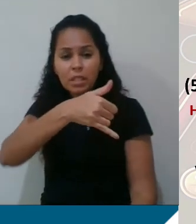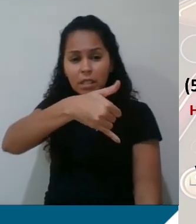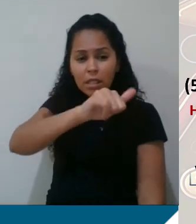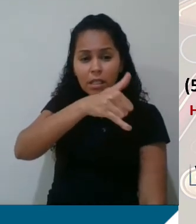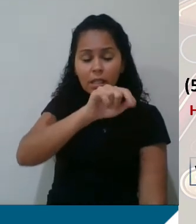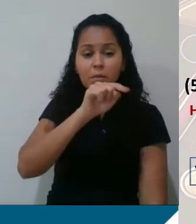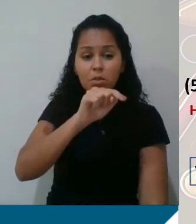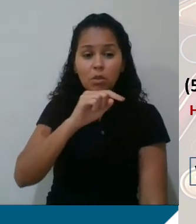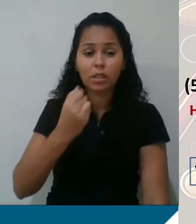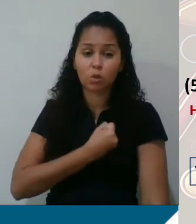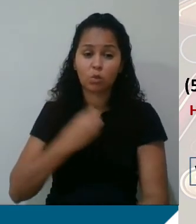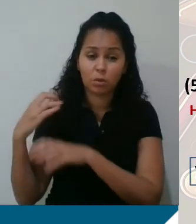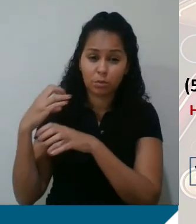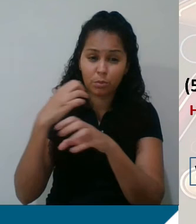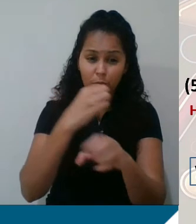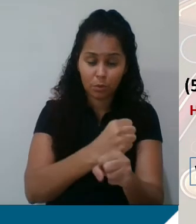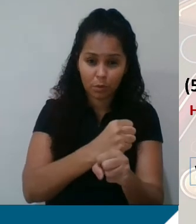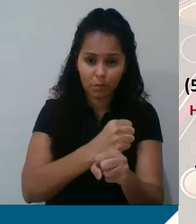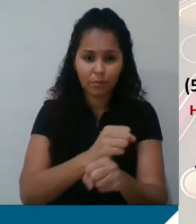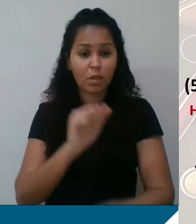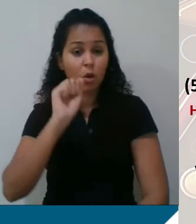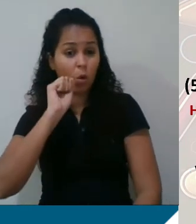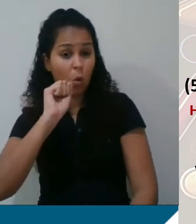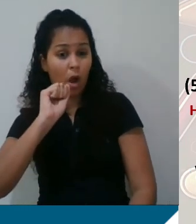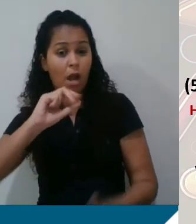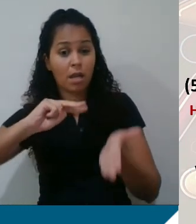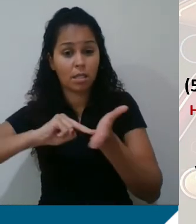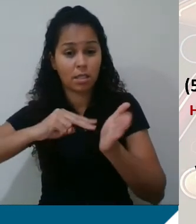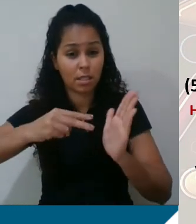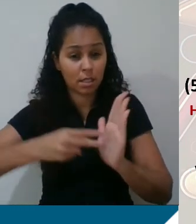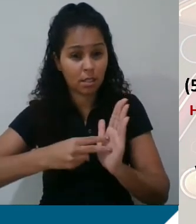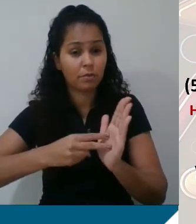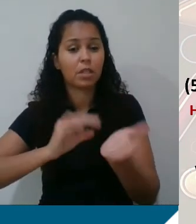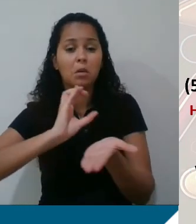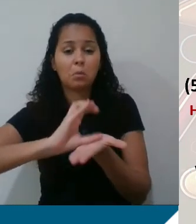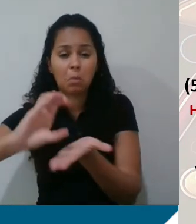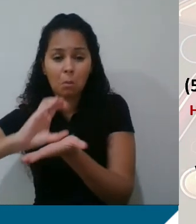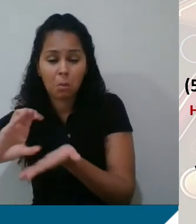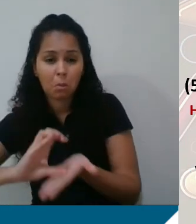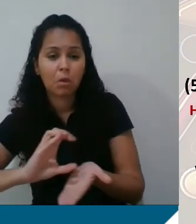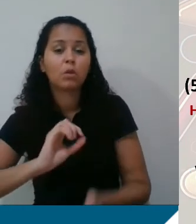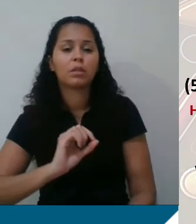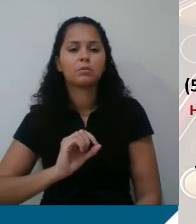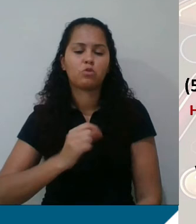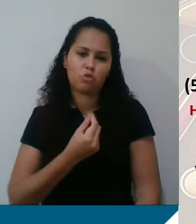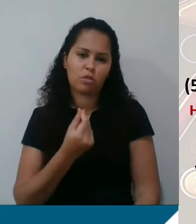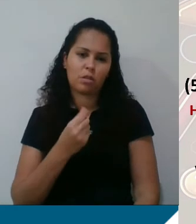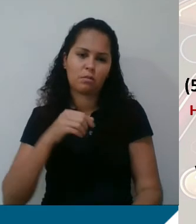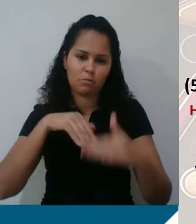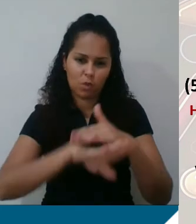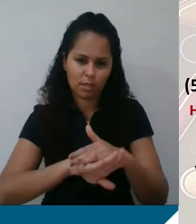este y ele faz o papel de valor total, né? O nosso a ali, ele vai fazer o papel do depósito inicial que foi